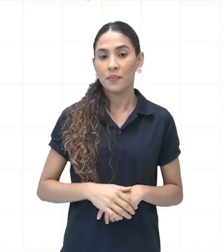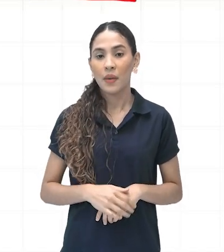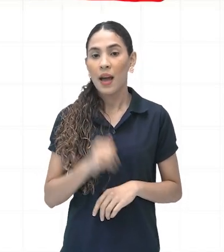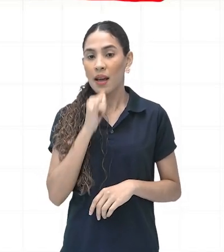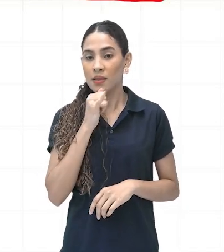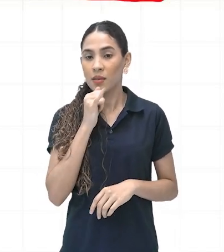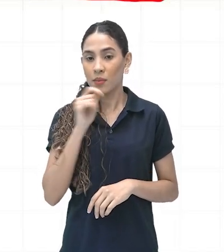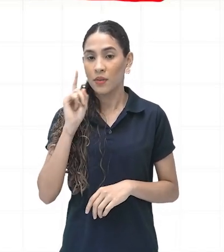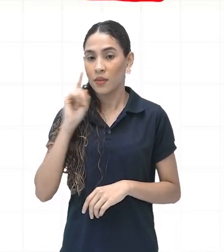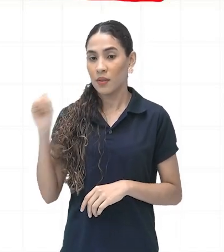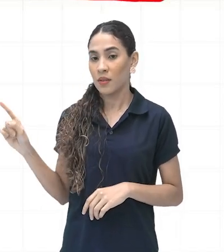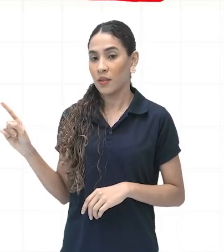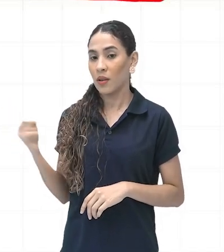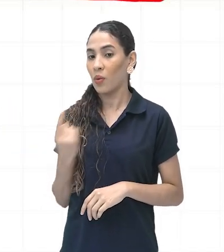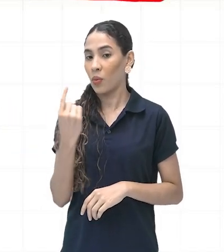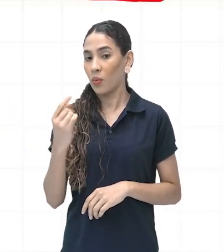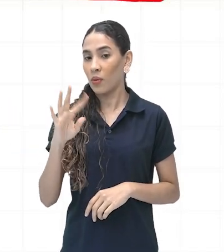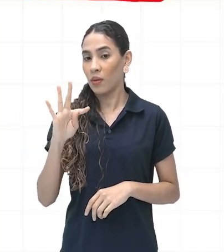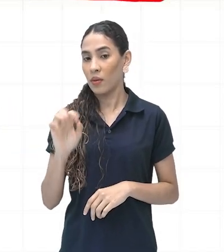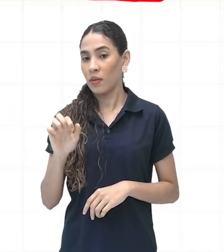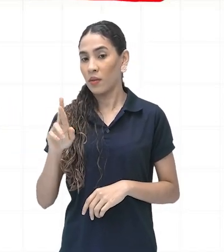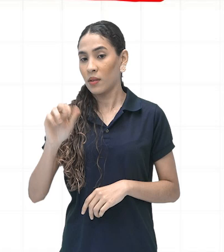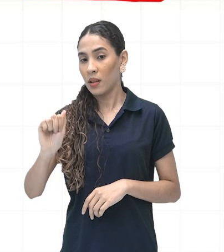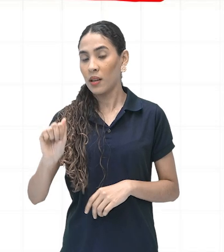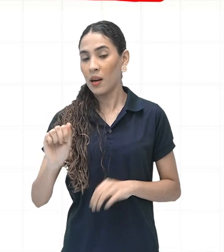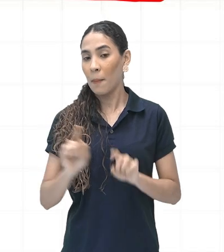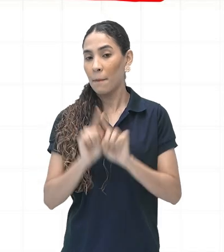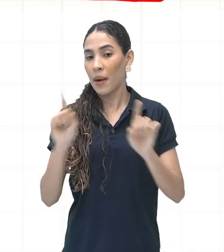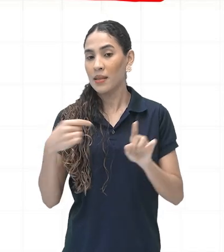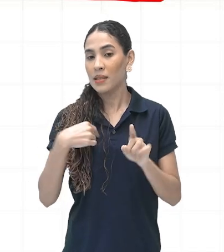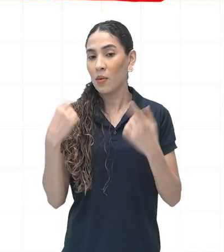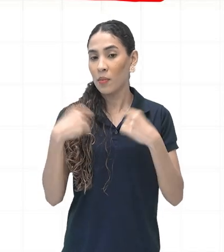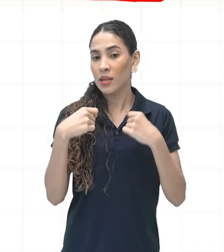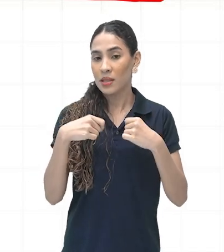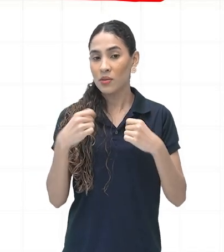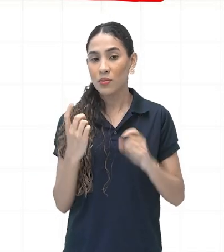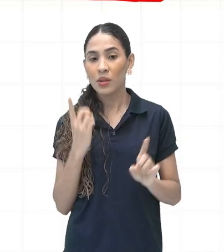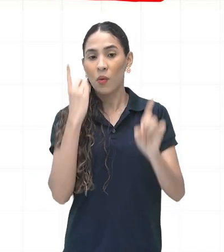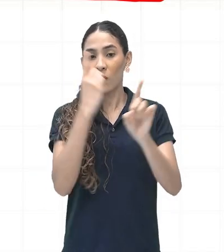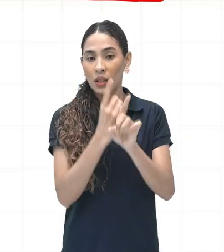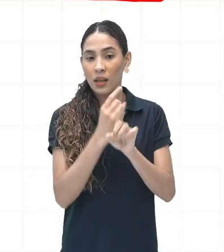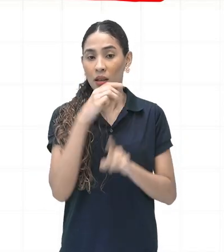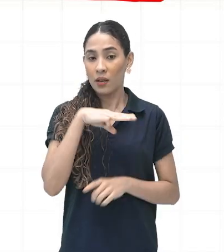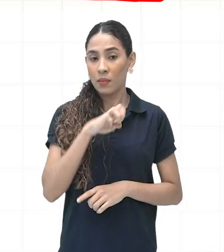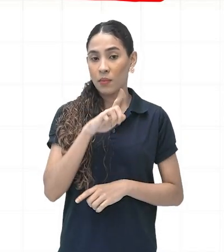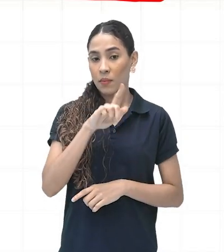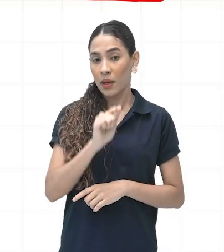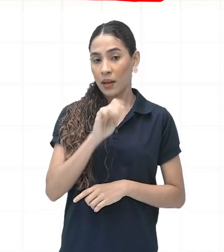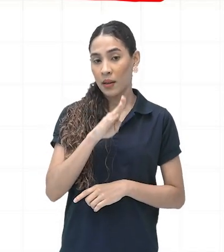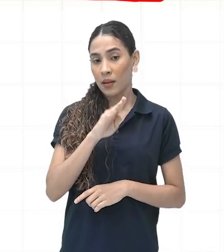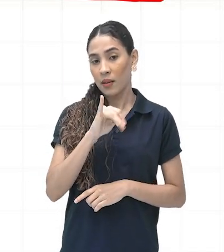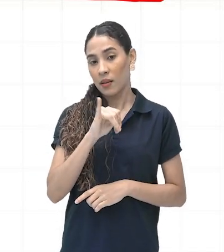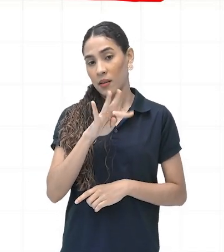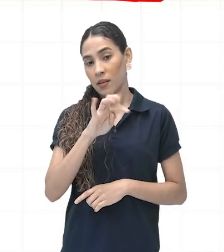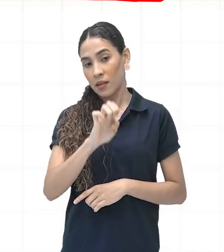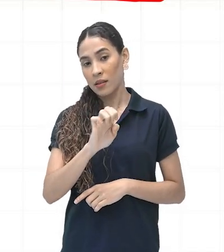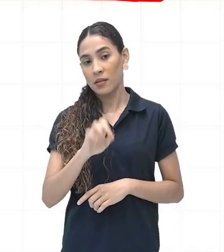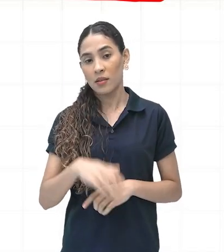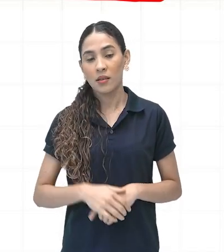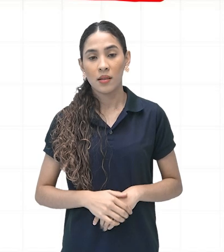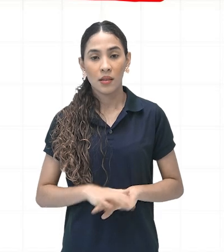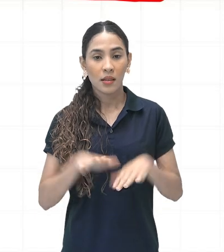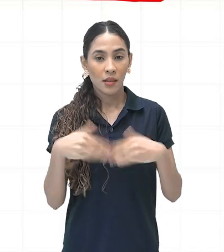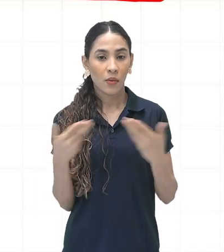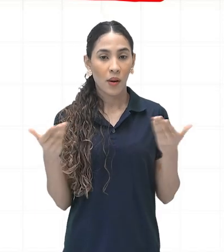tenho aqui 1 terabyte, só que eu preciso chegar aqui, ó, em megabyte.